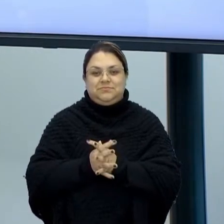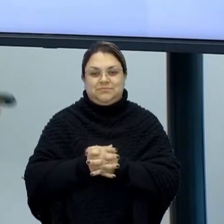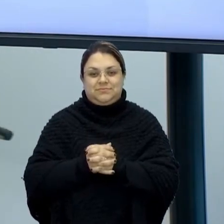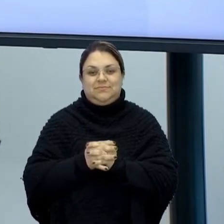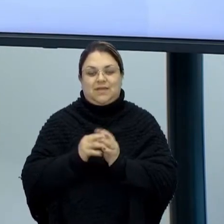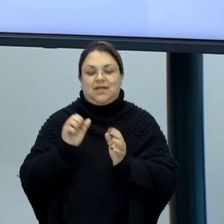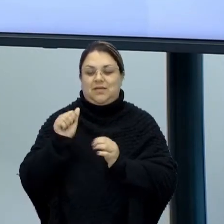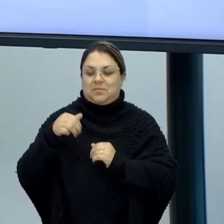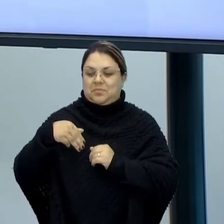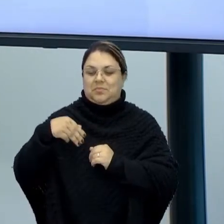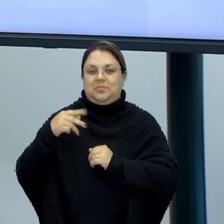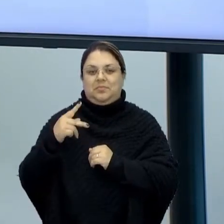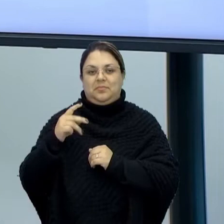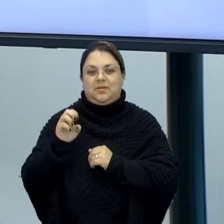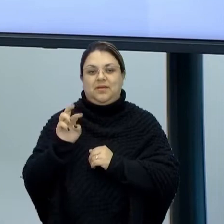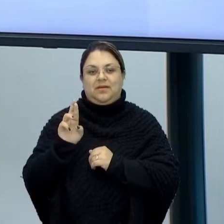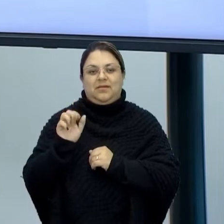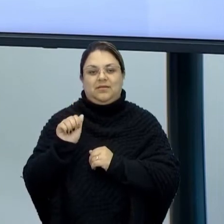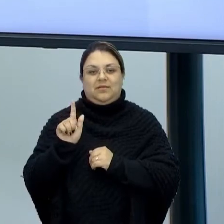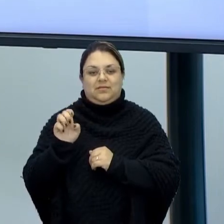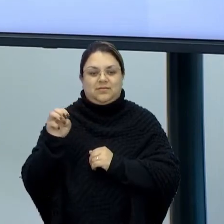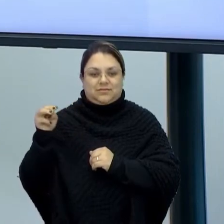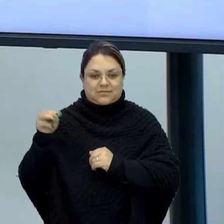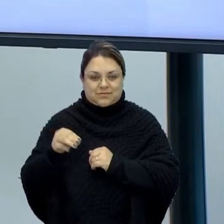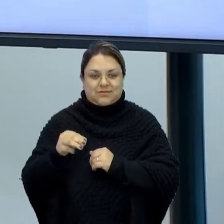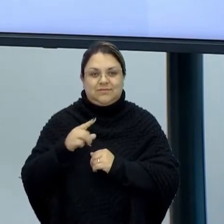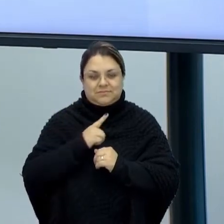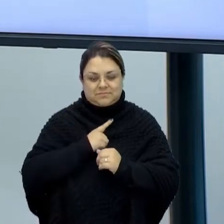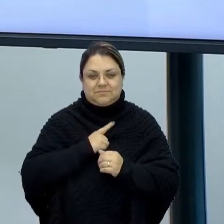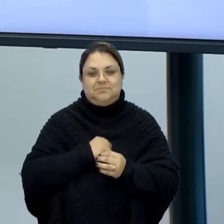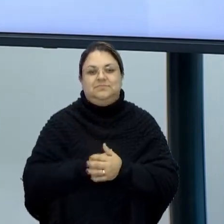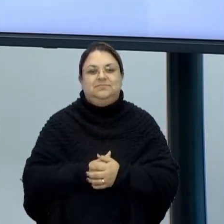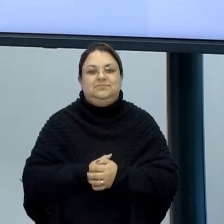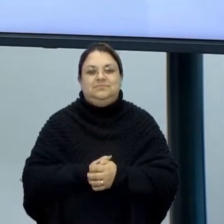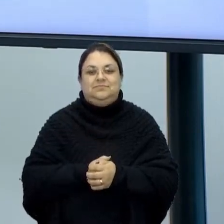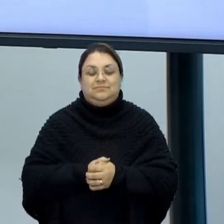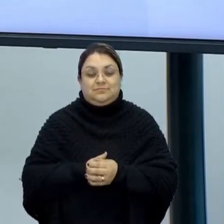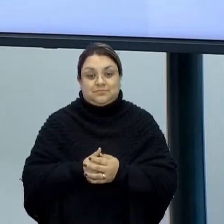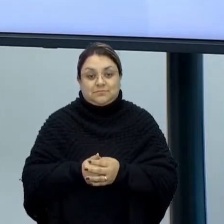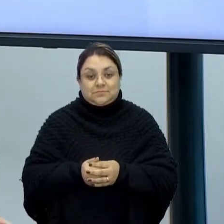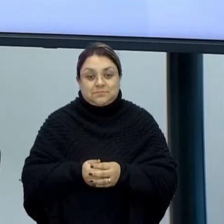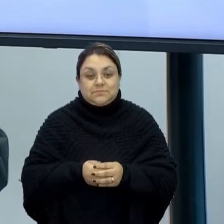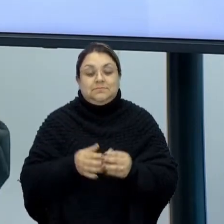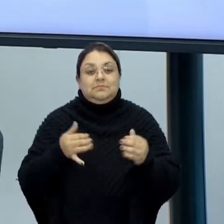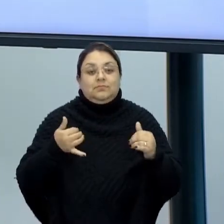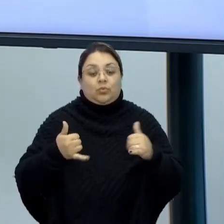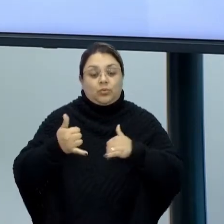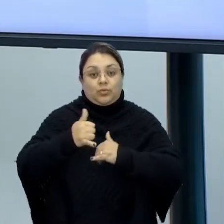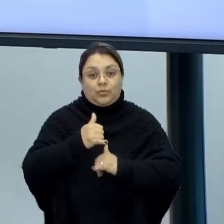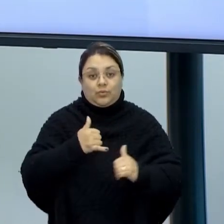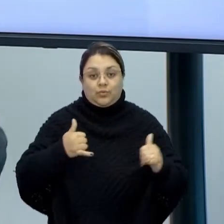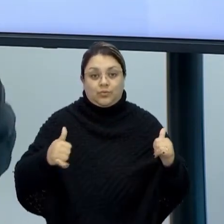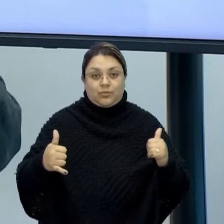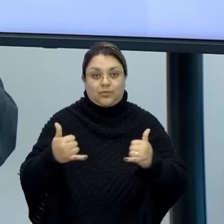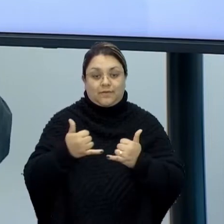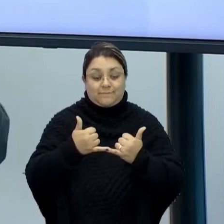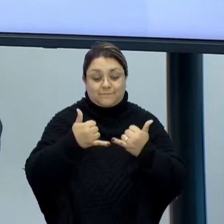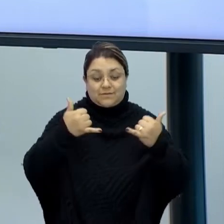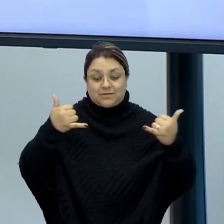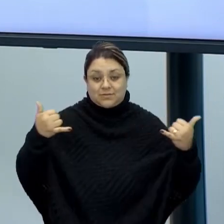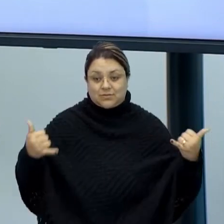a amperagem. Acontece o seguinte, quando os elétrons passam por fio condutor, eles